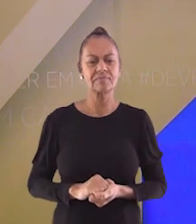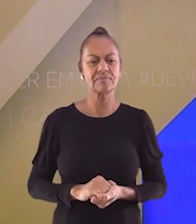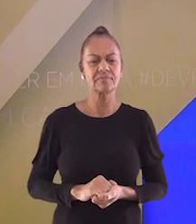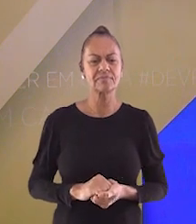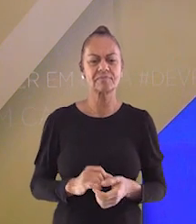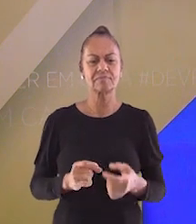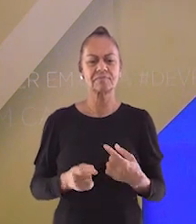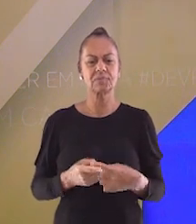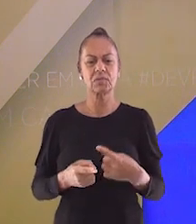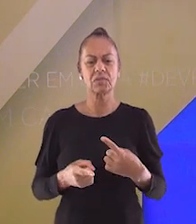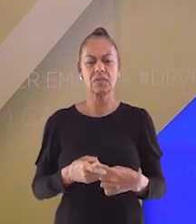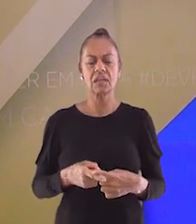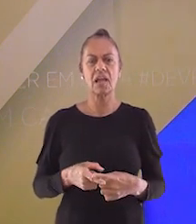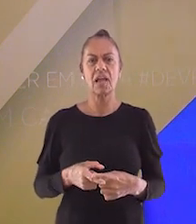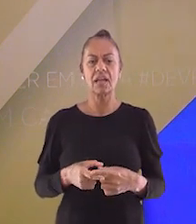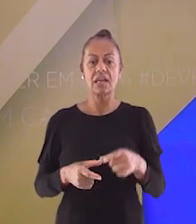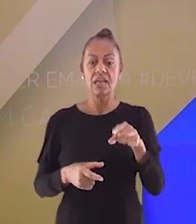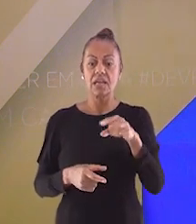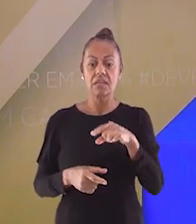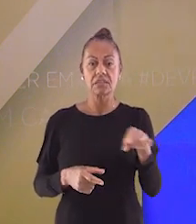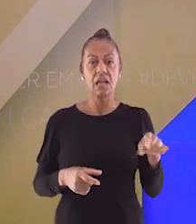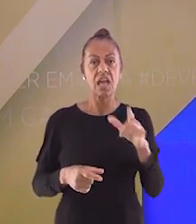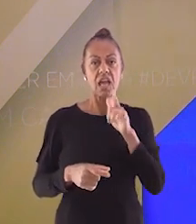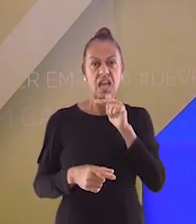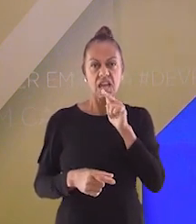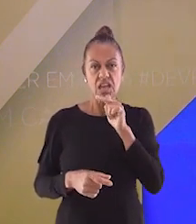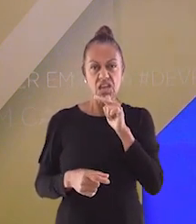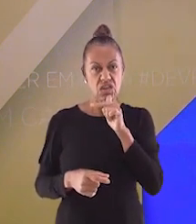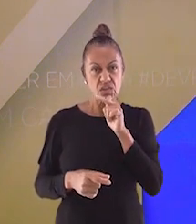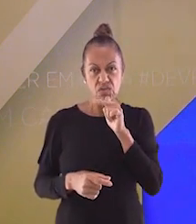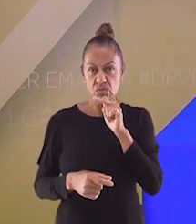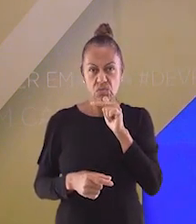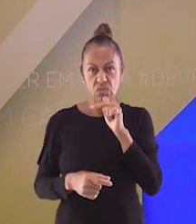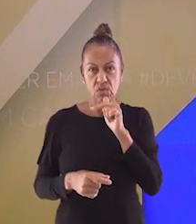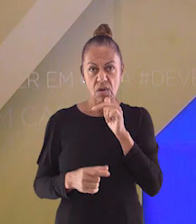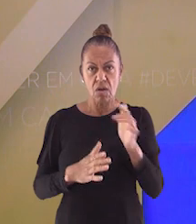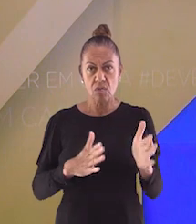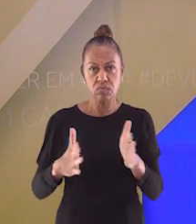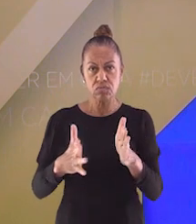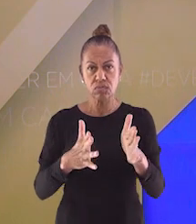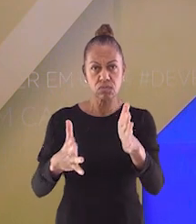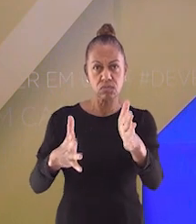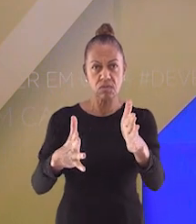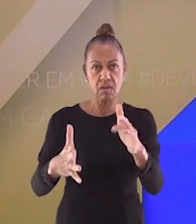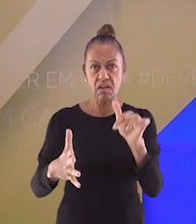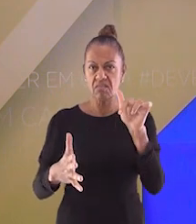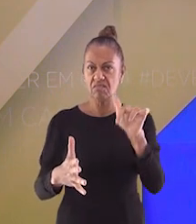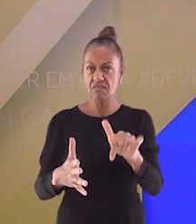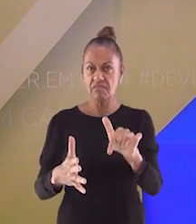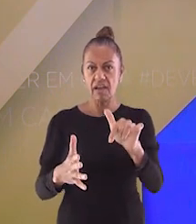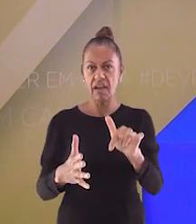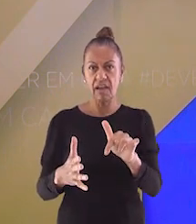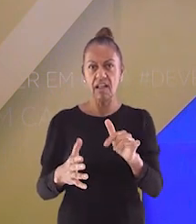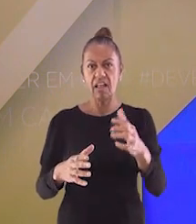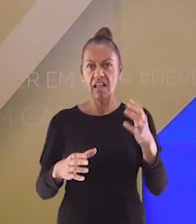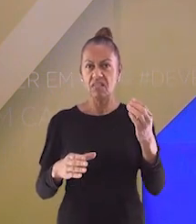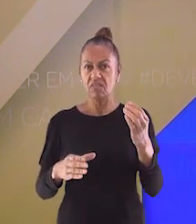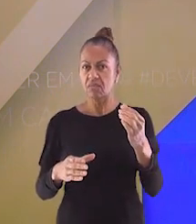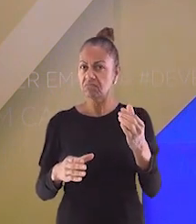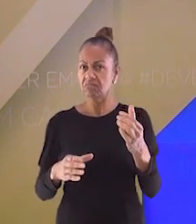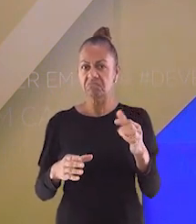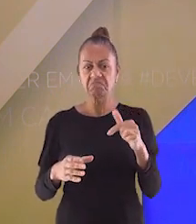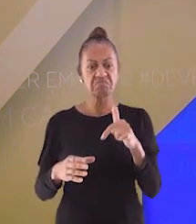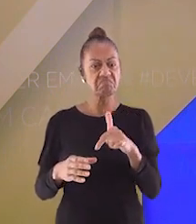este carinha aqui não cria a espuma que vai para os rios e tudo mais, porque ele é biodegradável, a gente consegue resolver